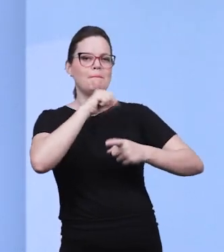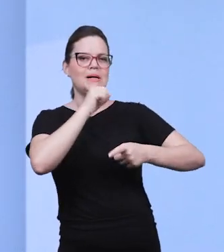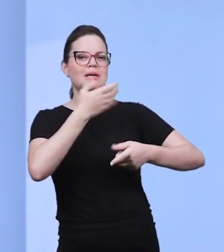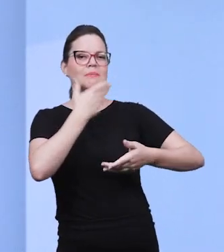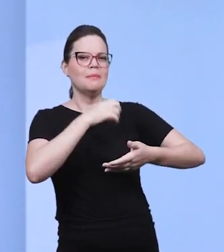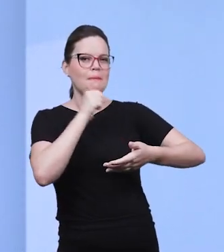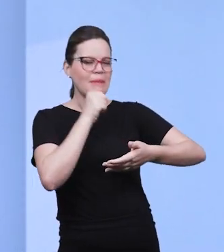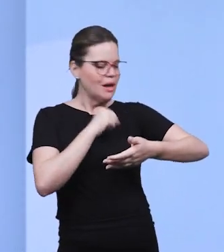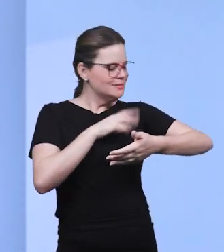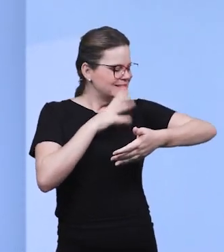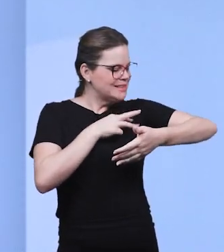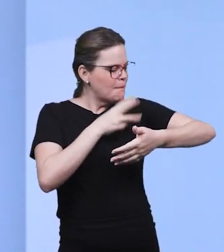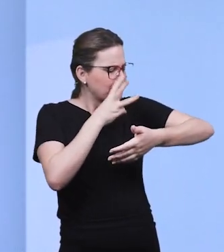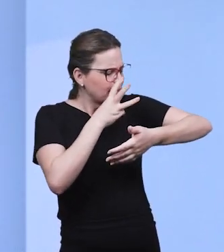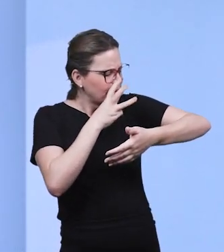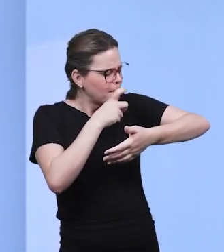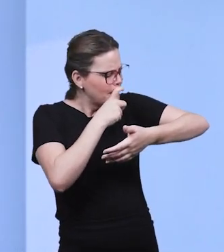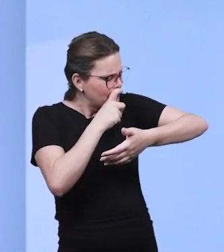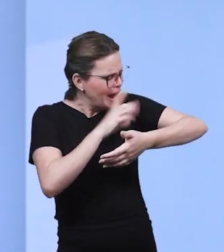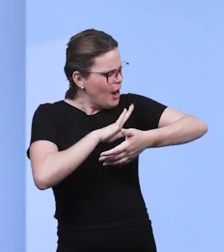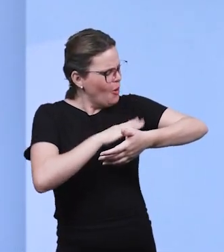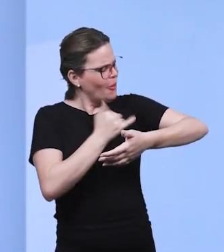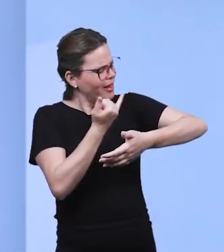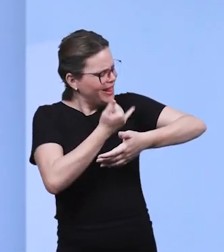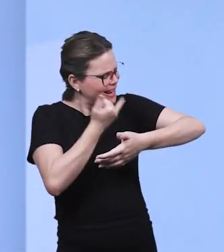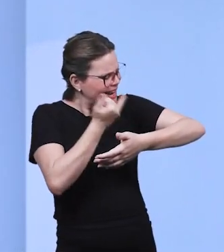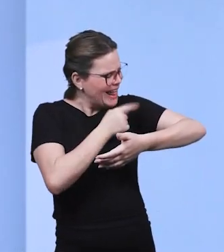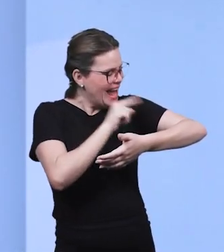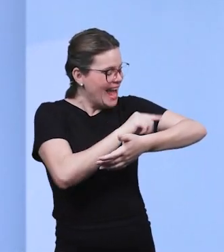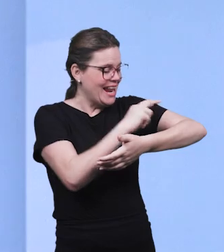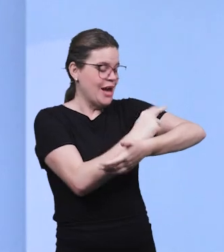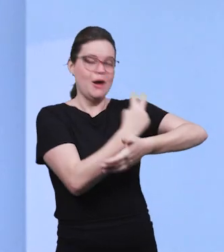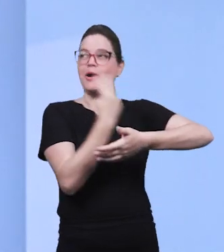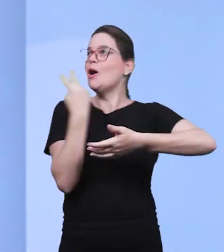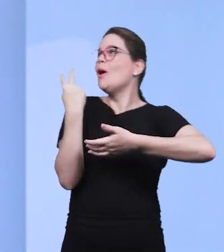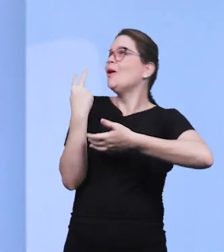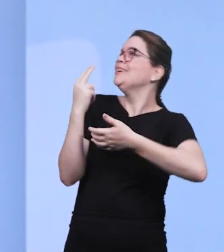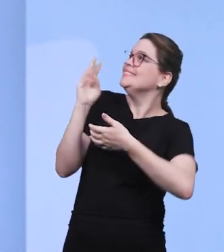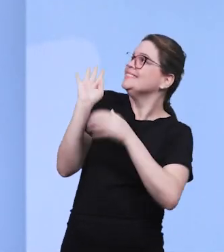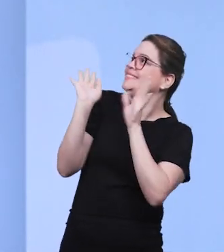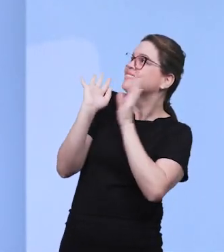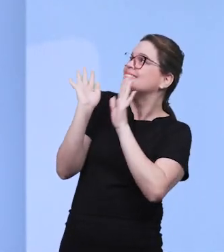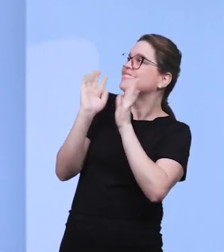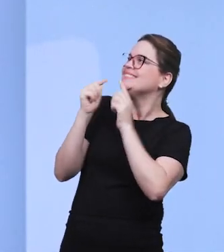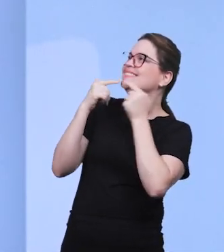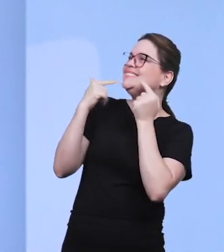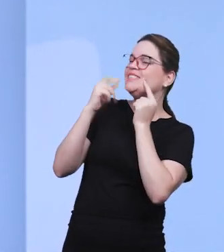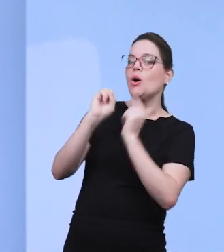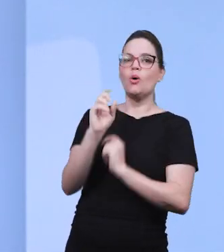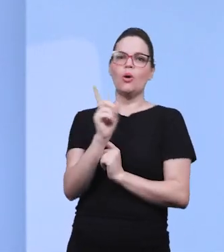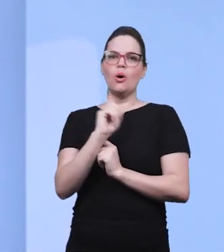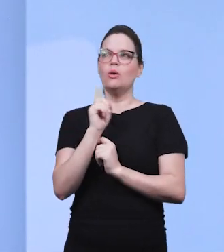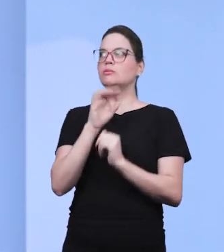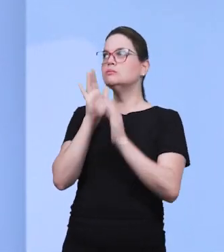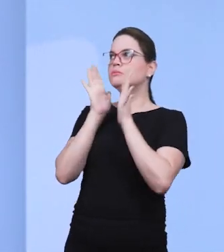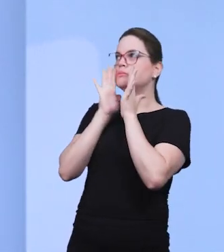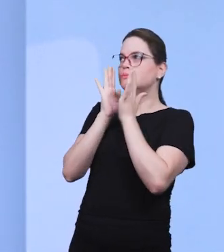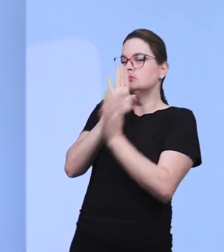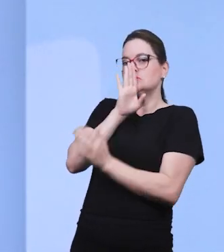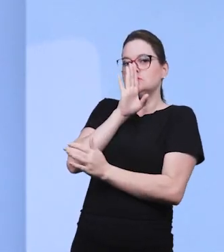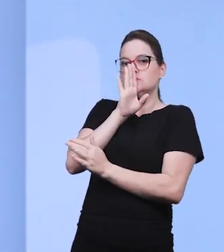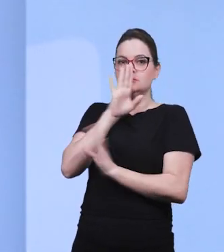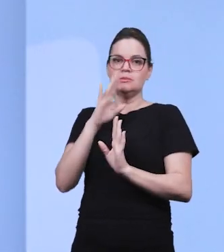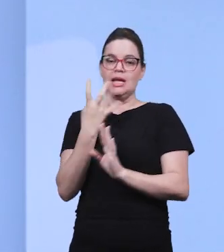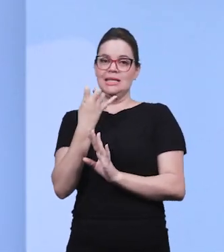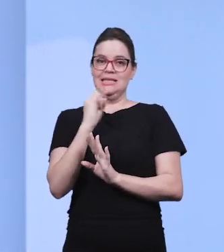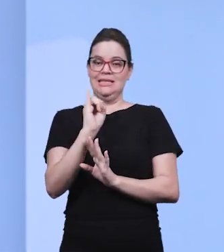criança olha ou não, né? Então, por exemplo, um diagnóstico de transtorno do espectro autista,